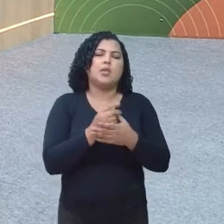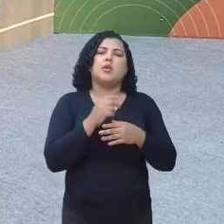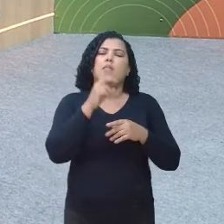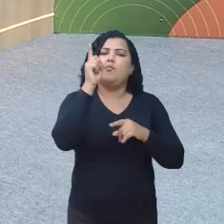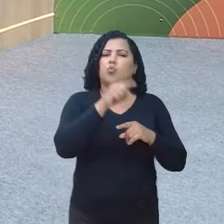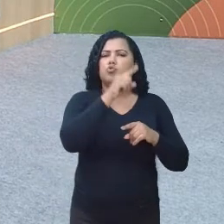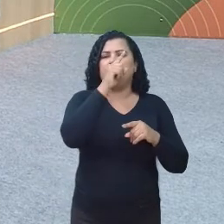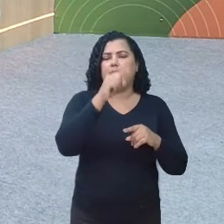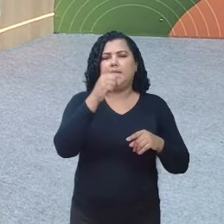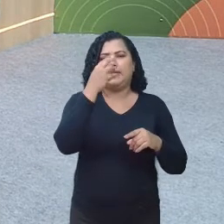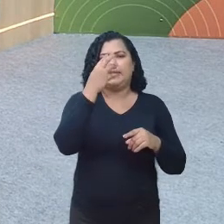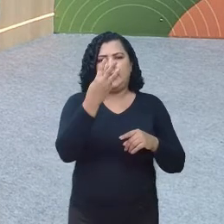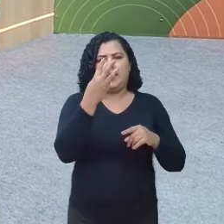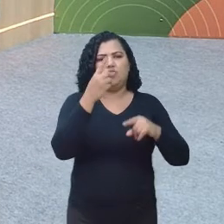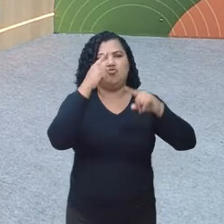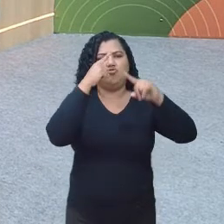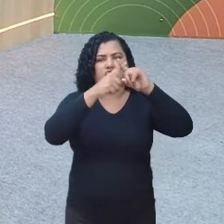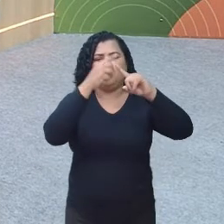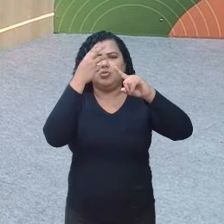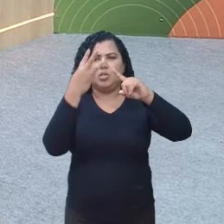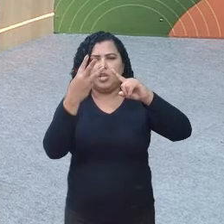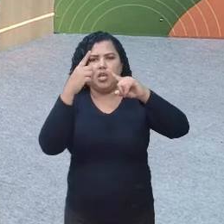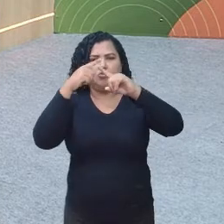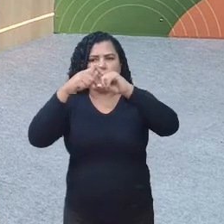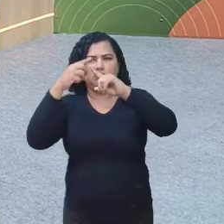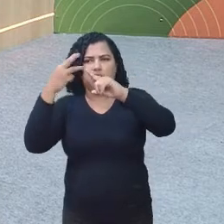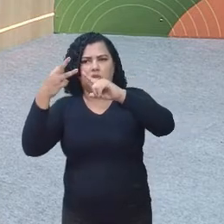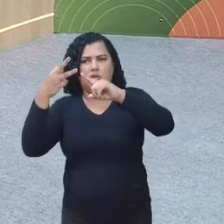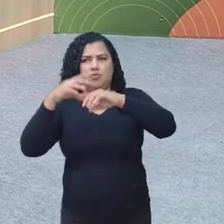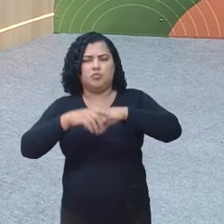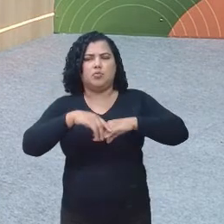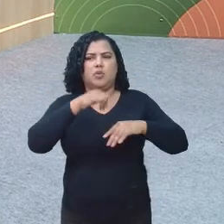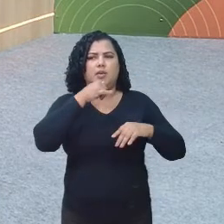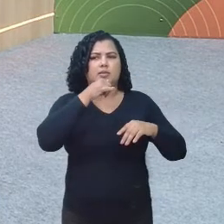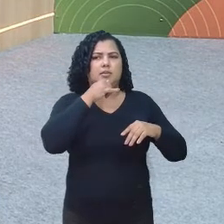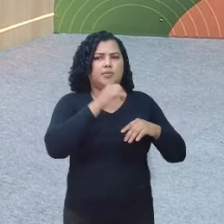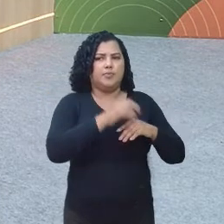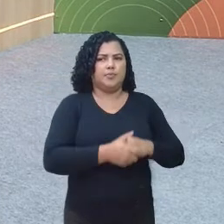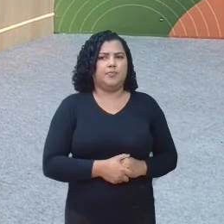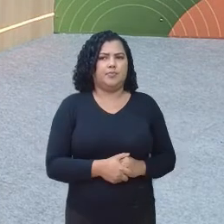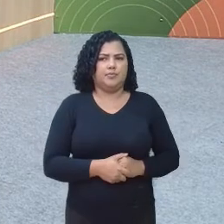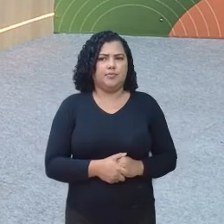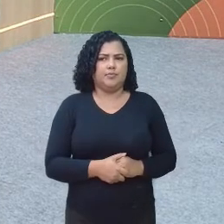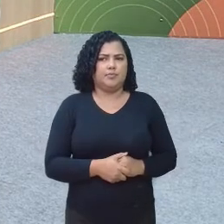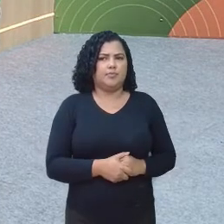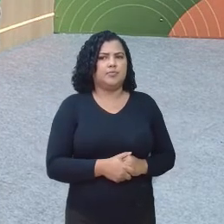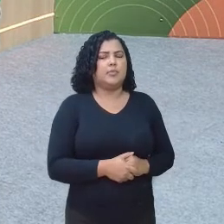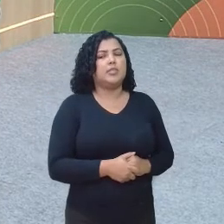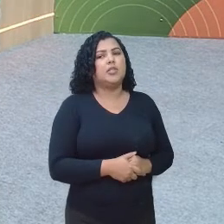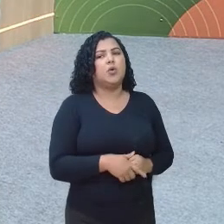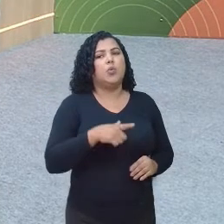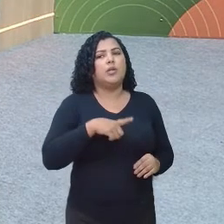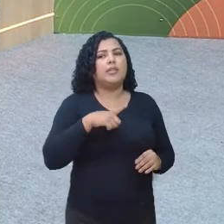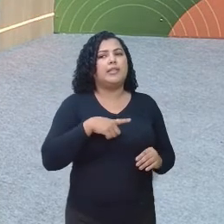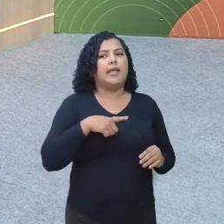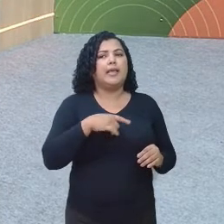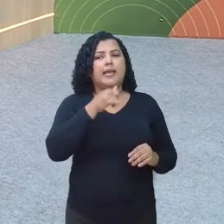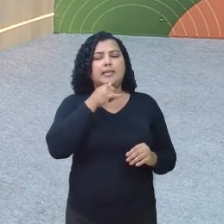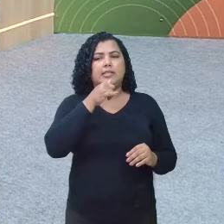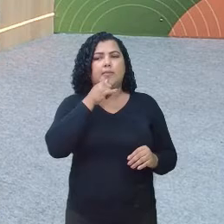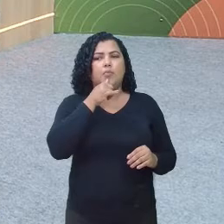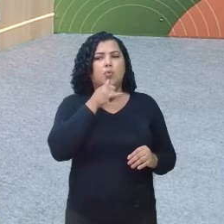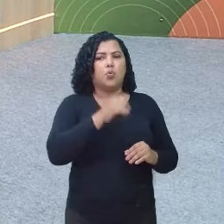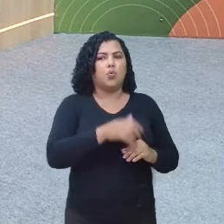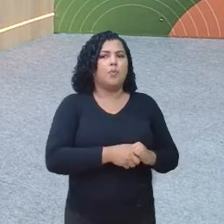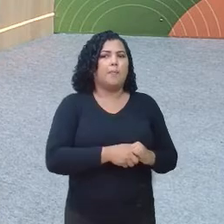fizer isso 2 vezes, observe que eu vou ter 9 pontinhos vermelhos. Ó. 1, 2, 9 pontinhos vermelhos. Se eu fizer isso